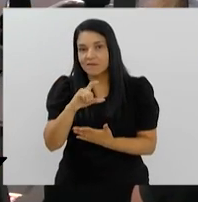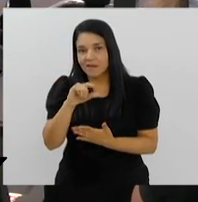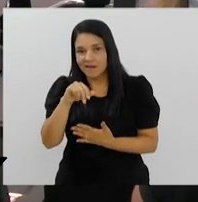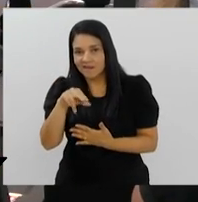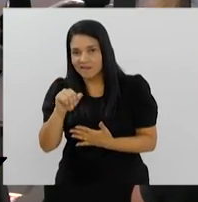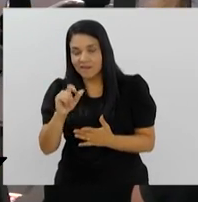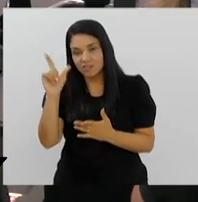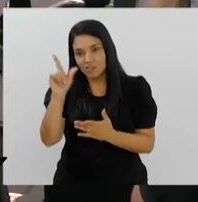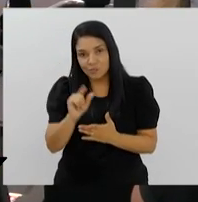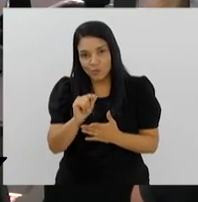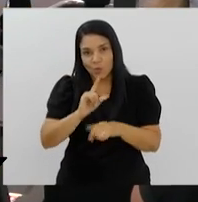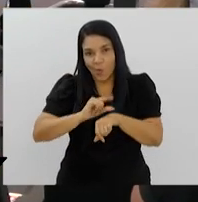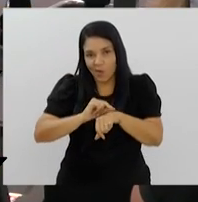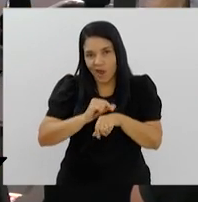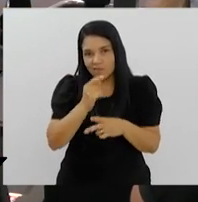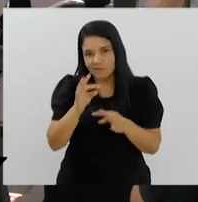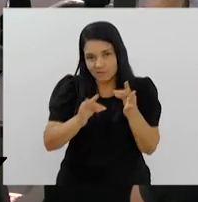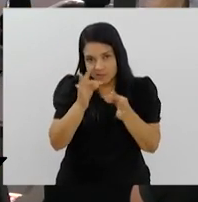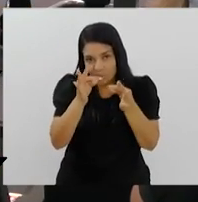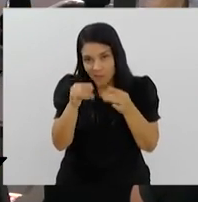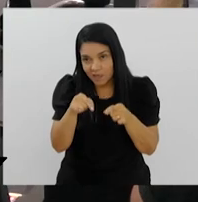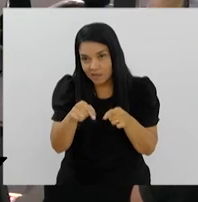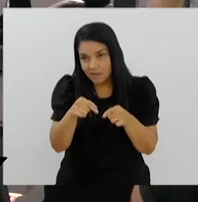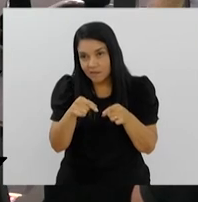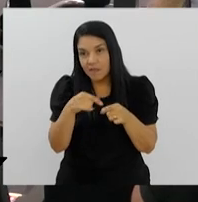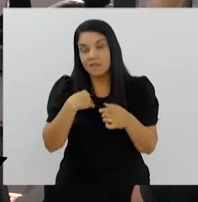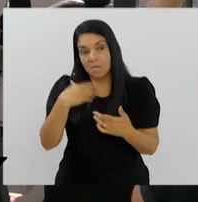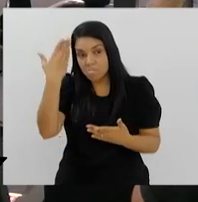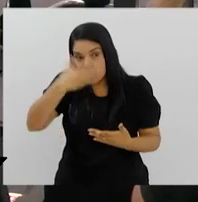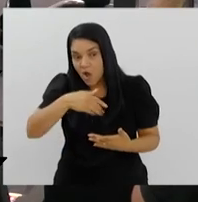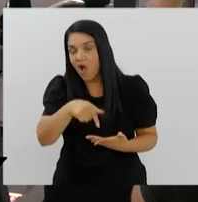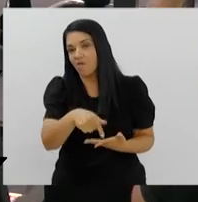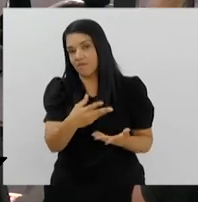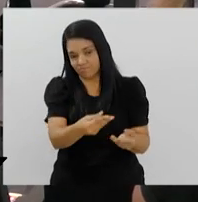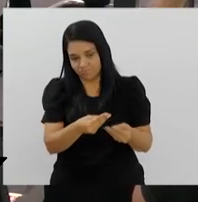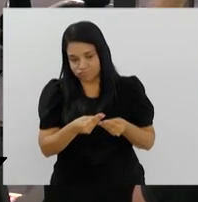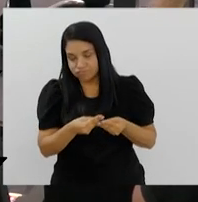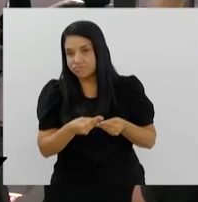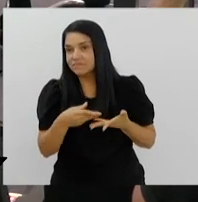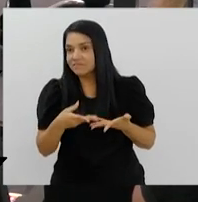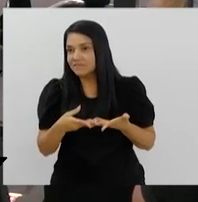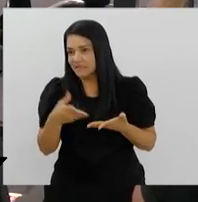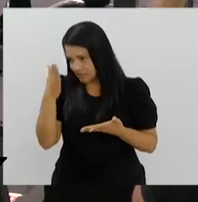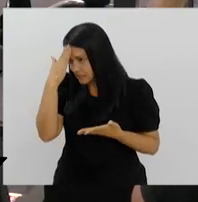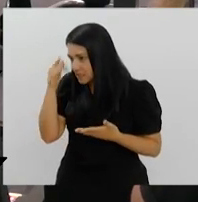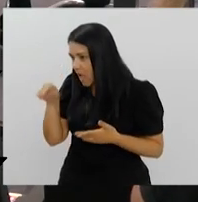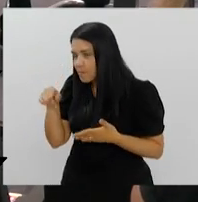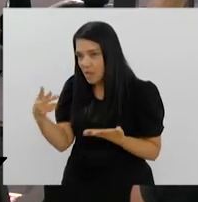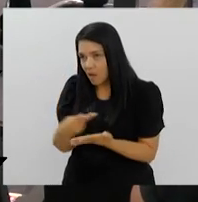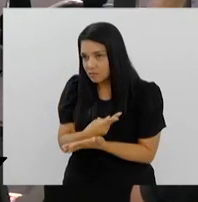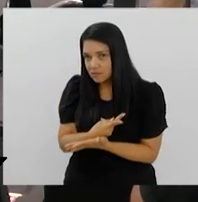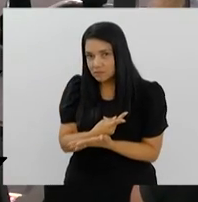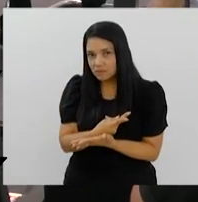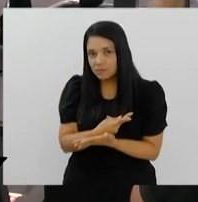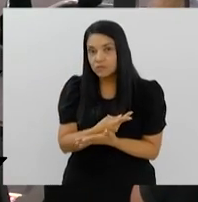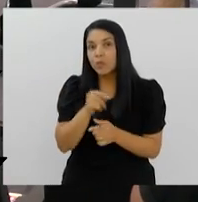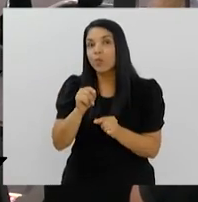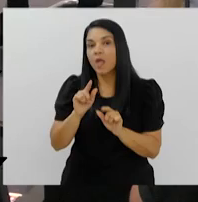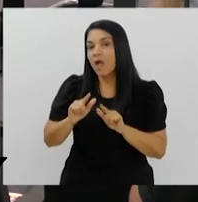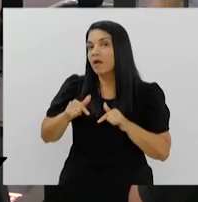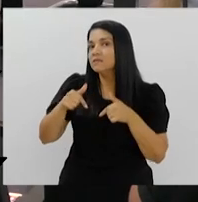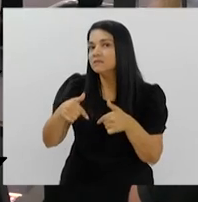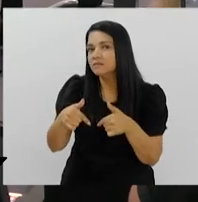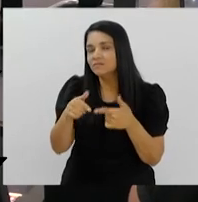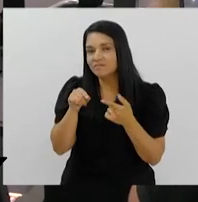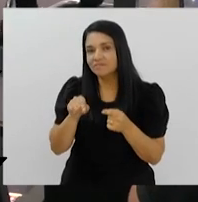eh e a gente tem evidência tem provas que tão vindo aqui você você sabe desse assunto sa sabe que isso tá acontecendo e que providências pode